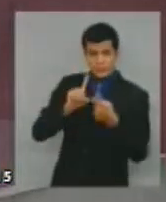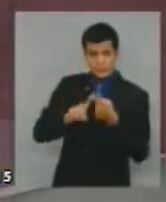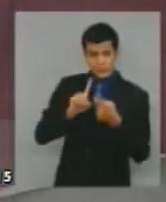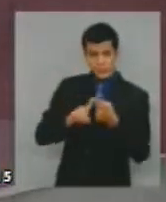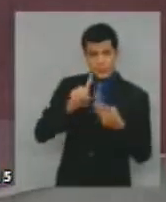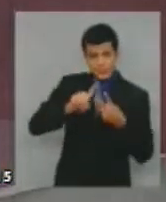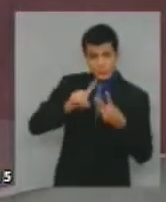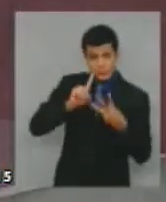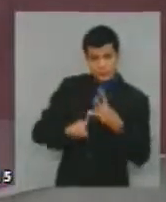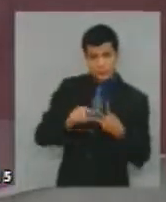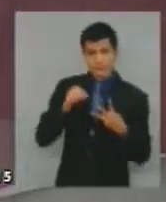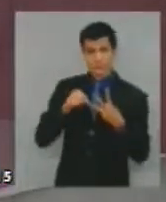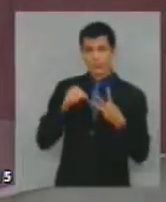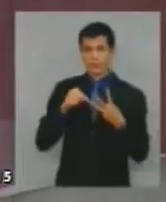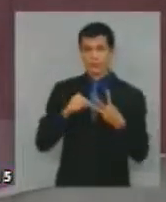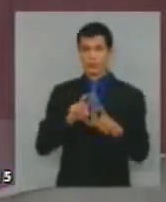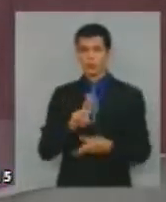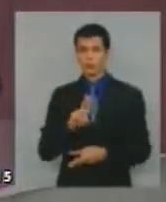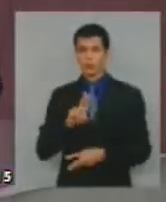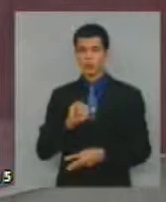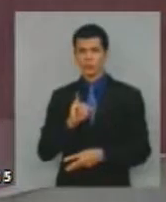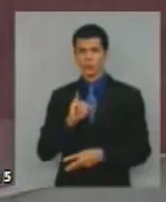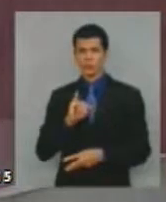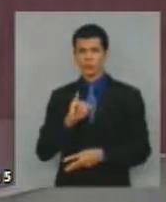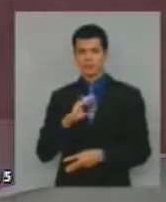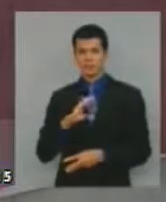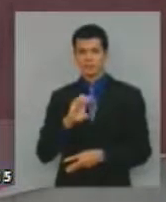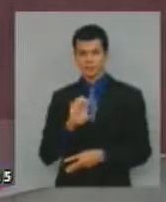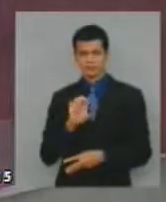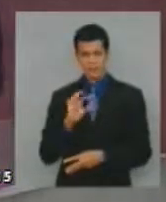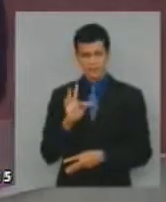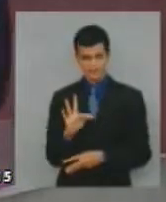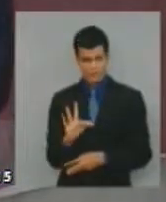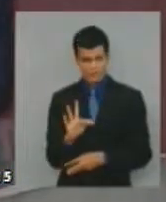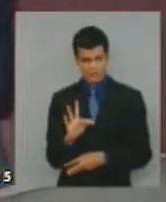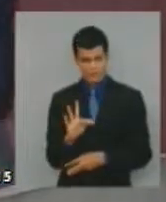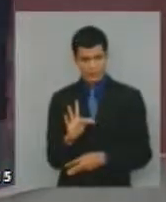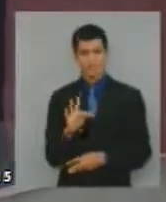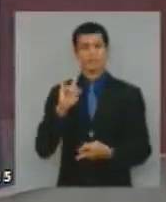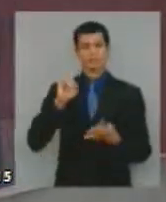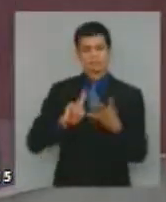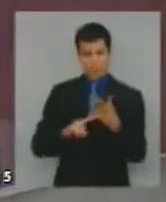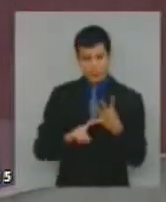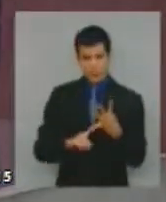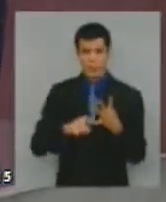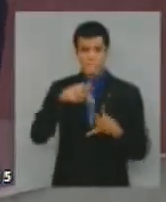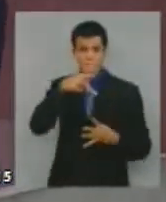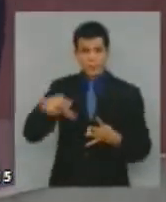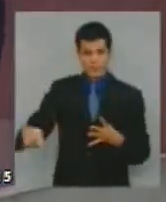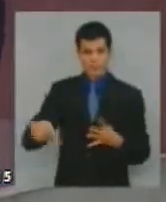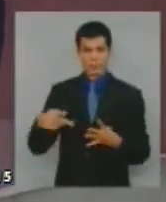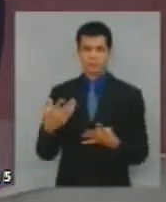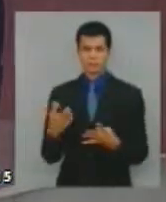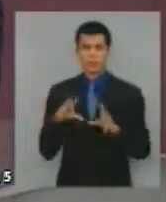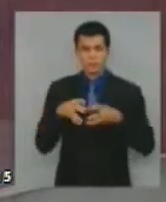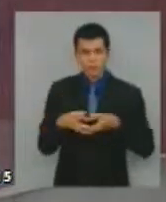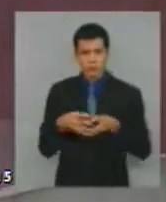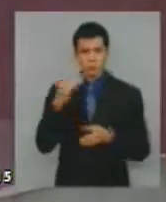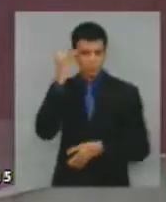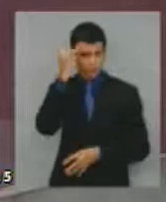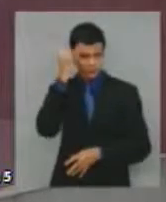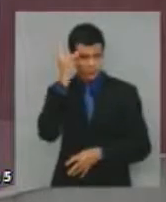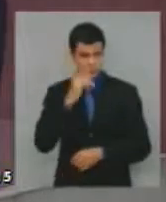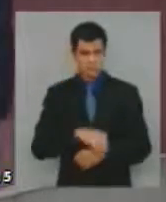Infância, e a Presidência da República por intermédio da sua Secretaria de Direitos Humanos. No ano de 2010,